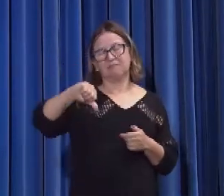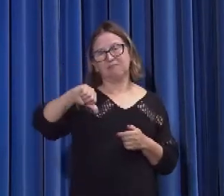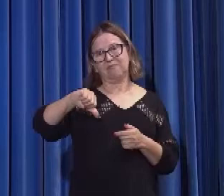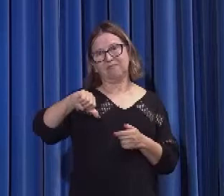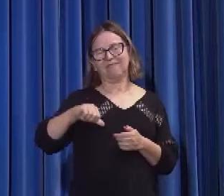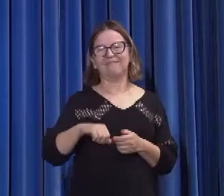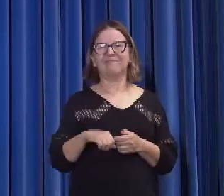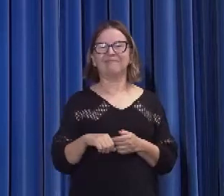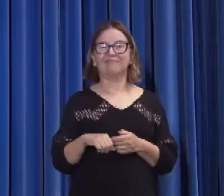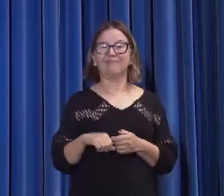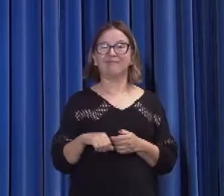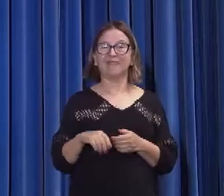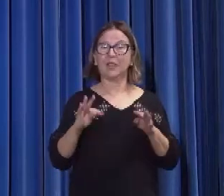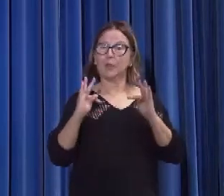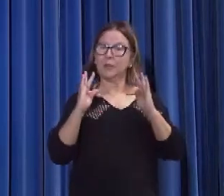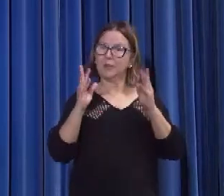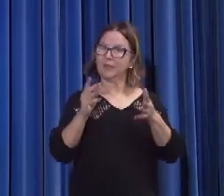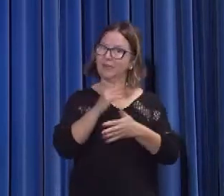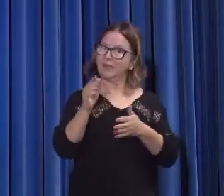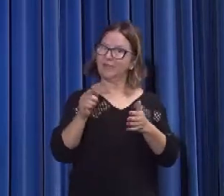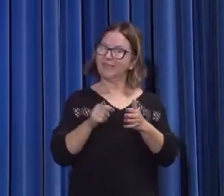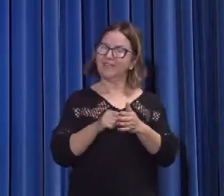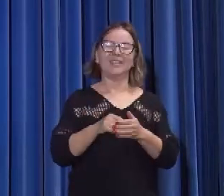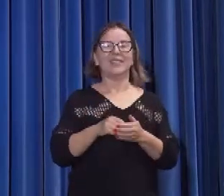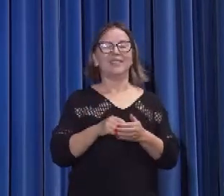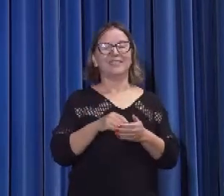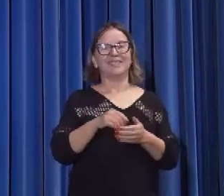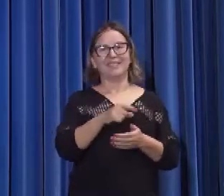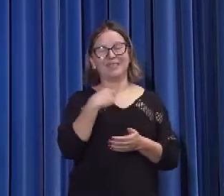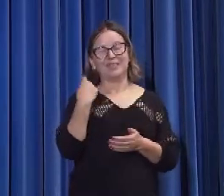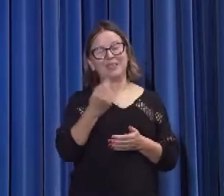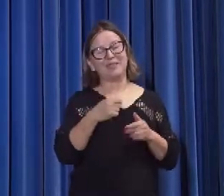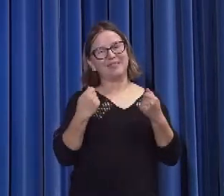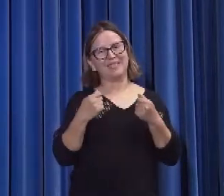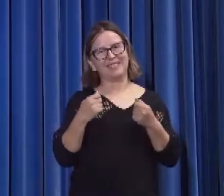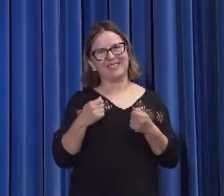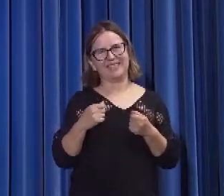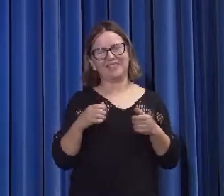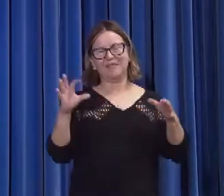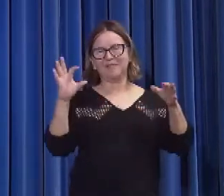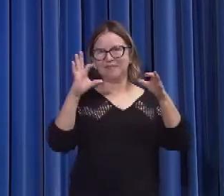Todos nós precisamos de um relacionamento íntimo com o Senhor.